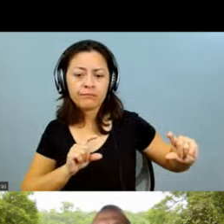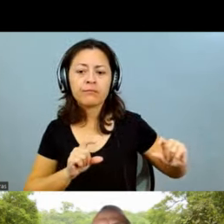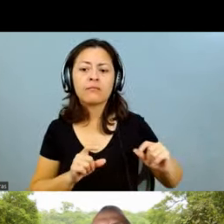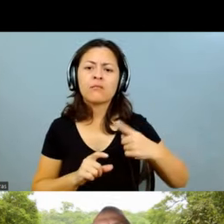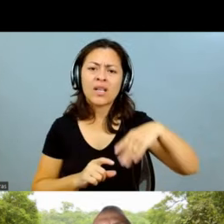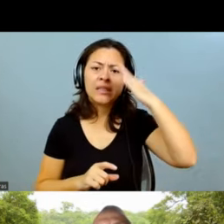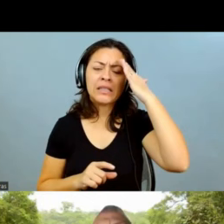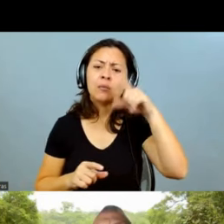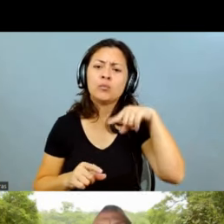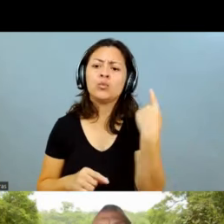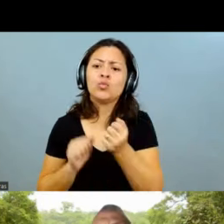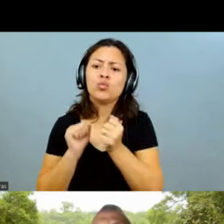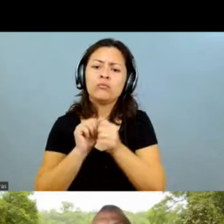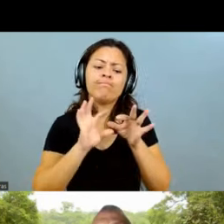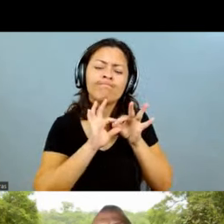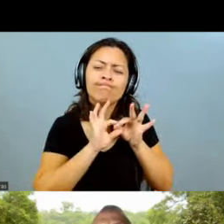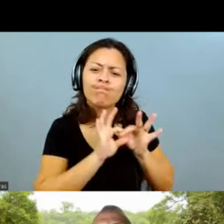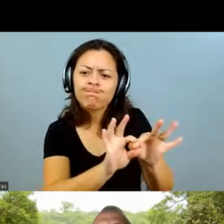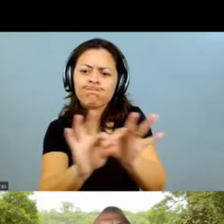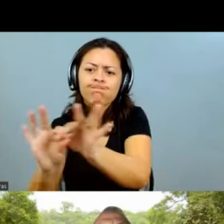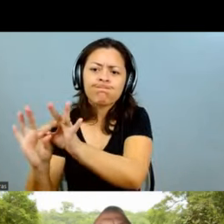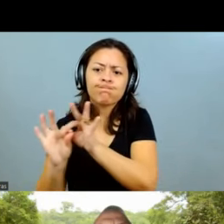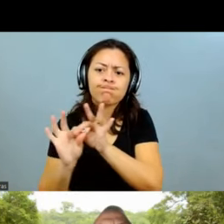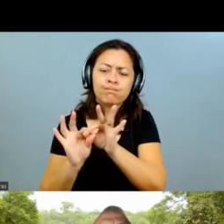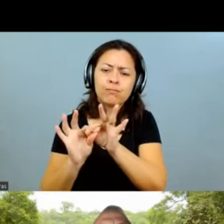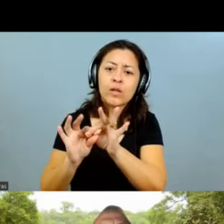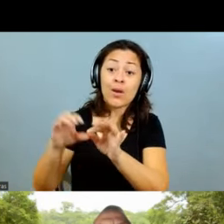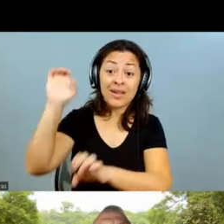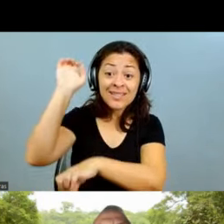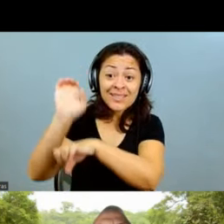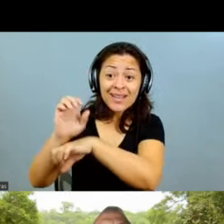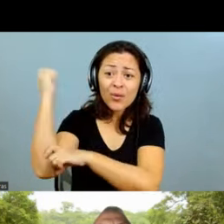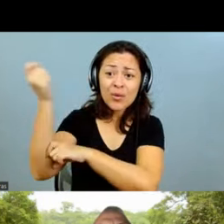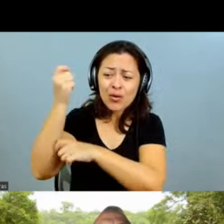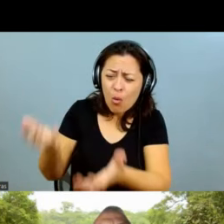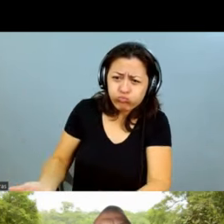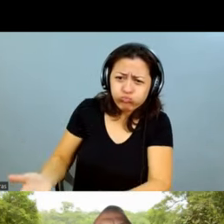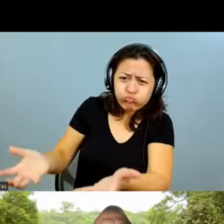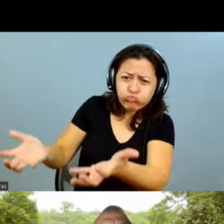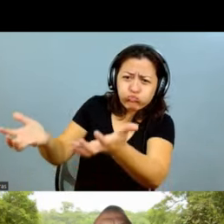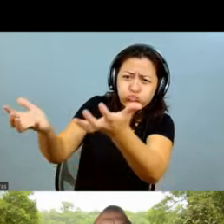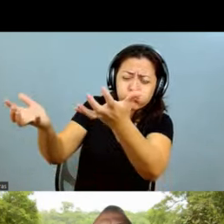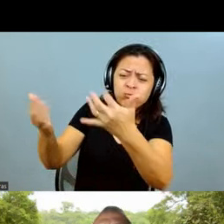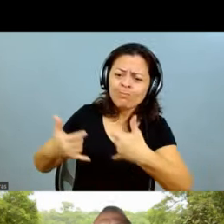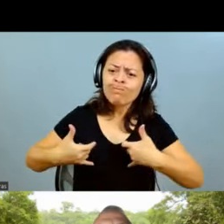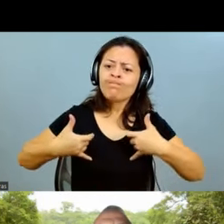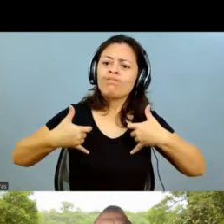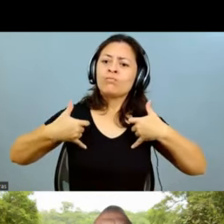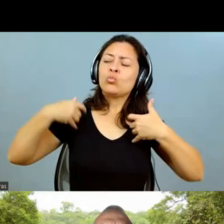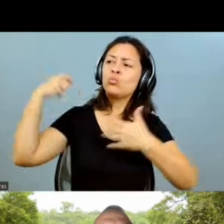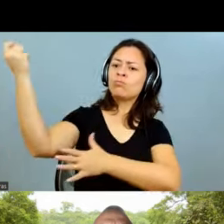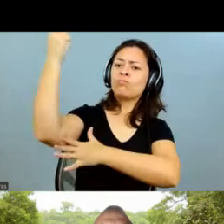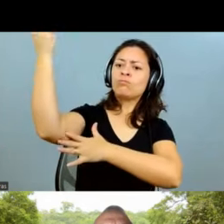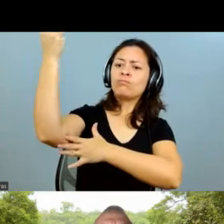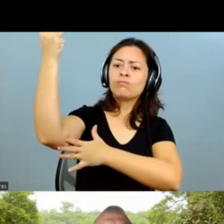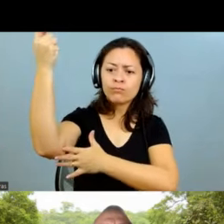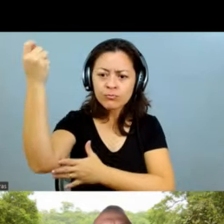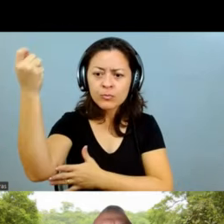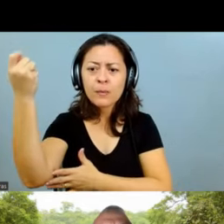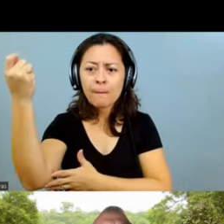união de todos irá reerguer o estado que nos orgulhamos muito eh e e e a onde de